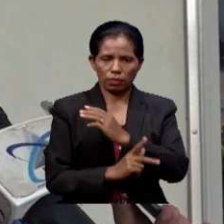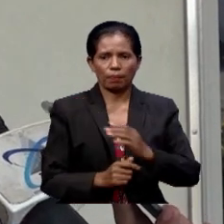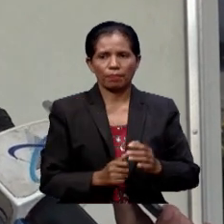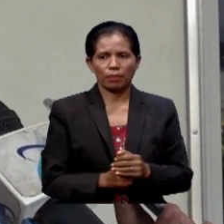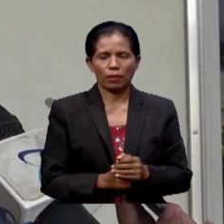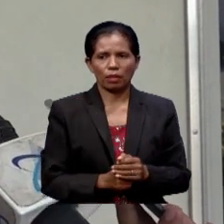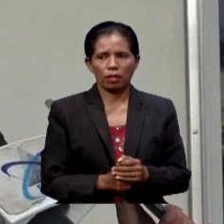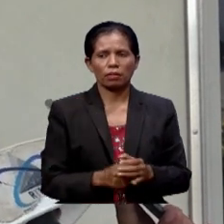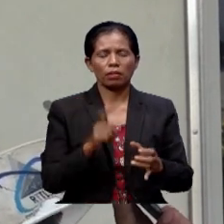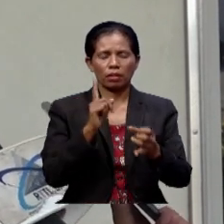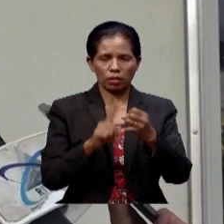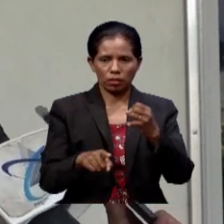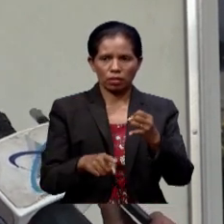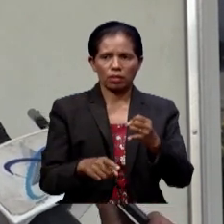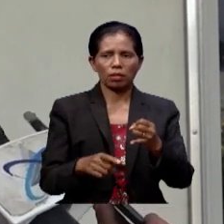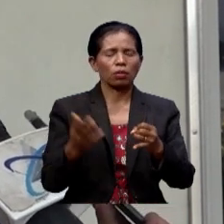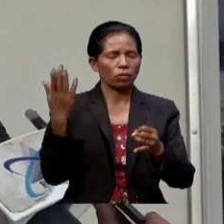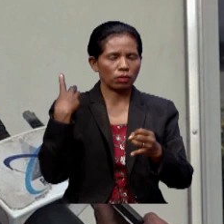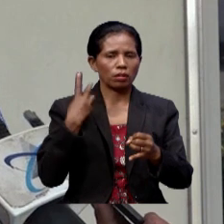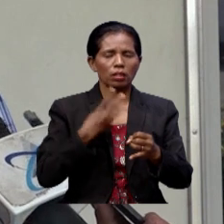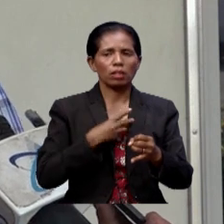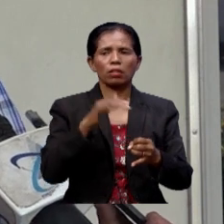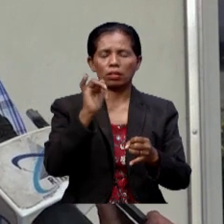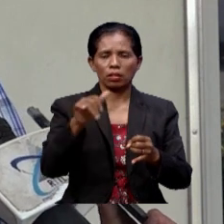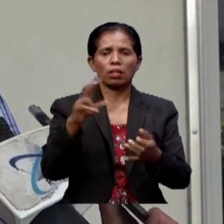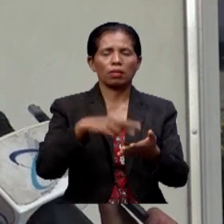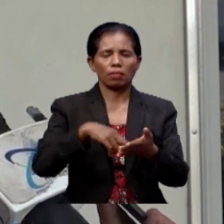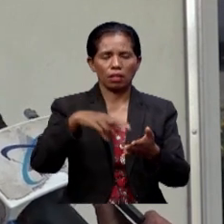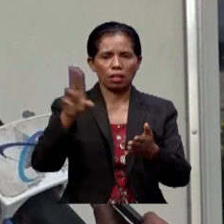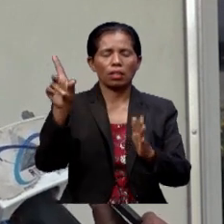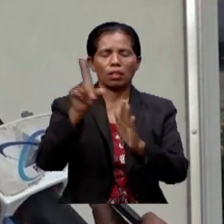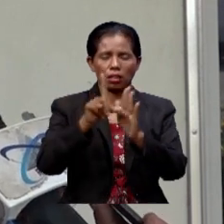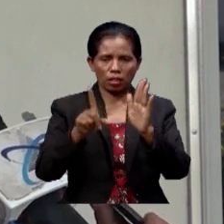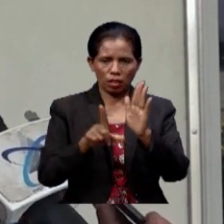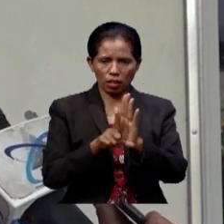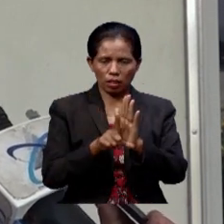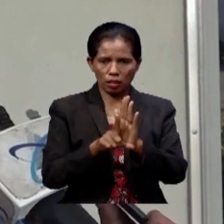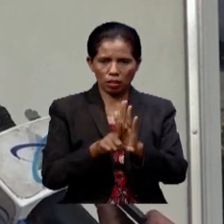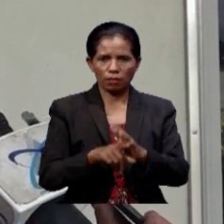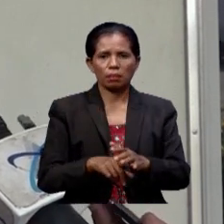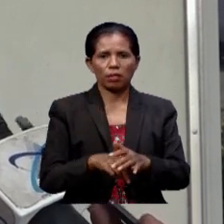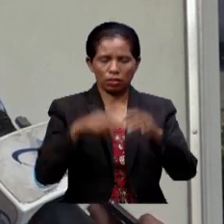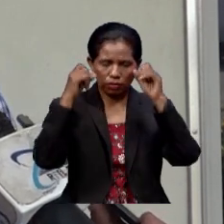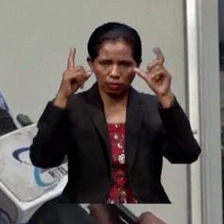agora mai iku sit momento ne mai tot concor aprova lei o unanimidade agora mai de repente